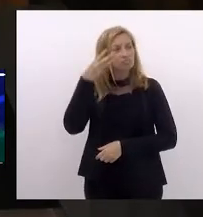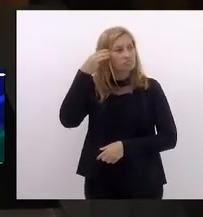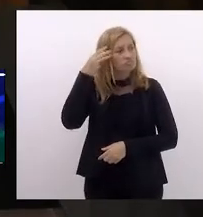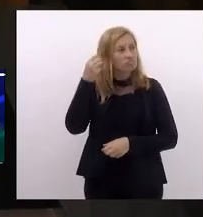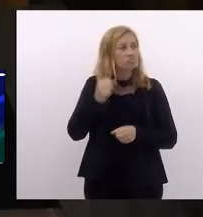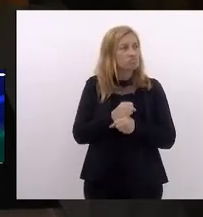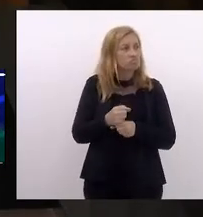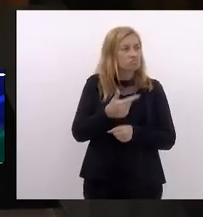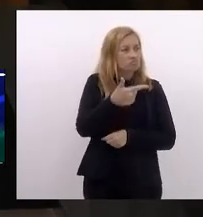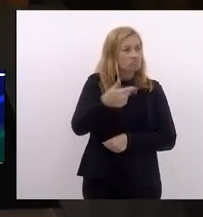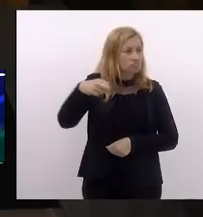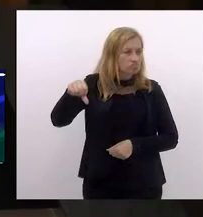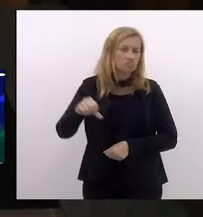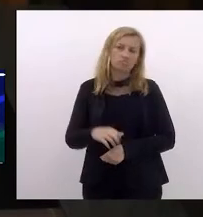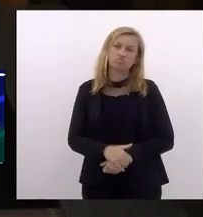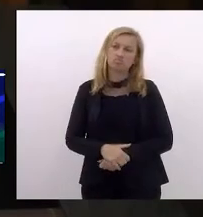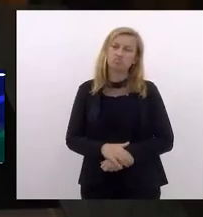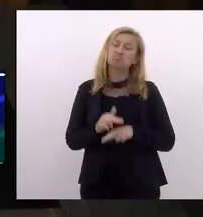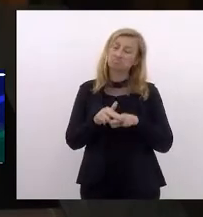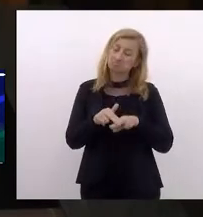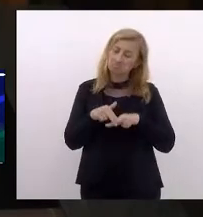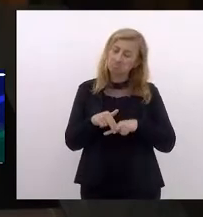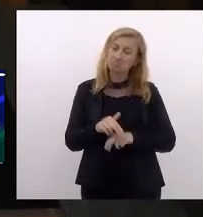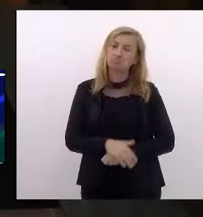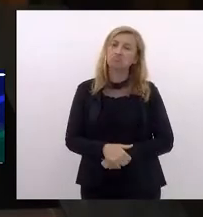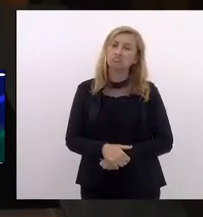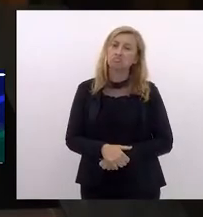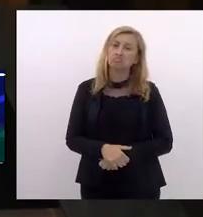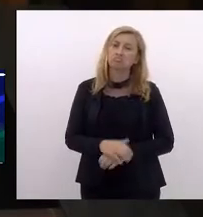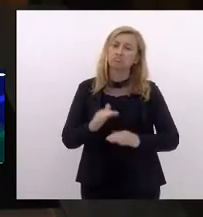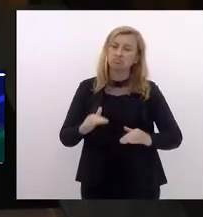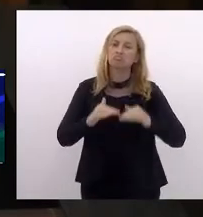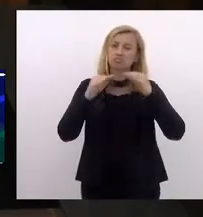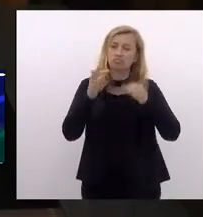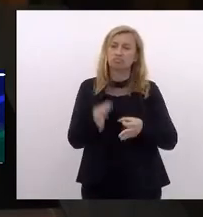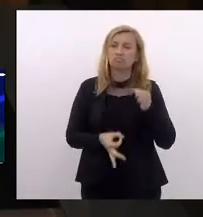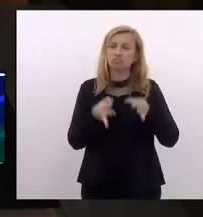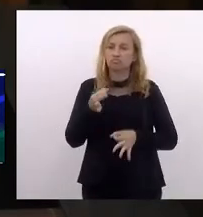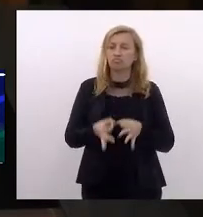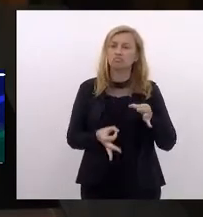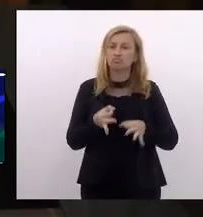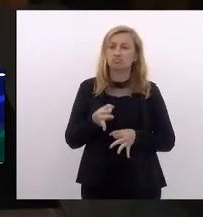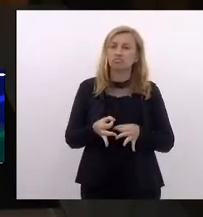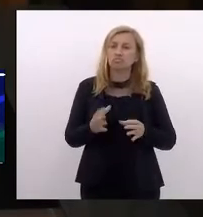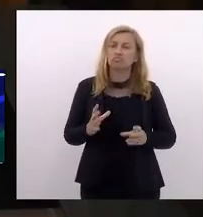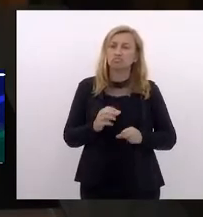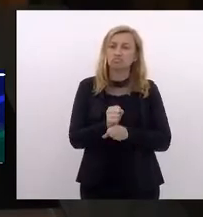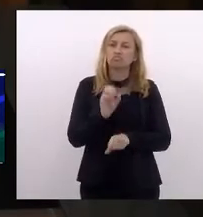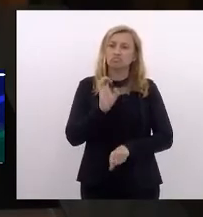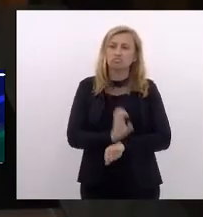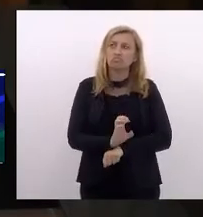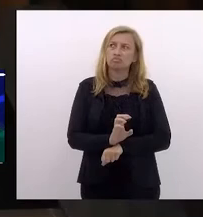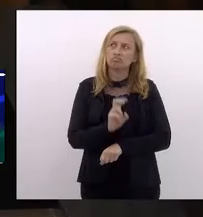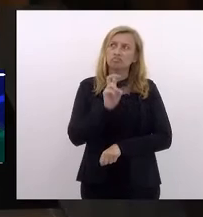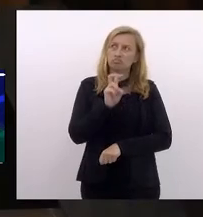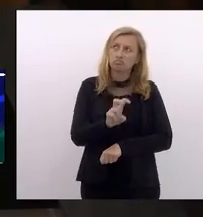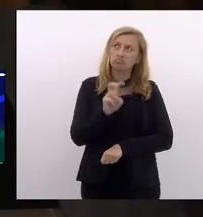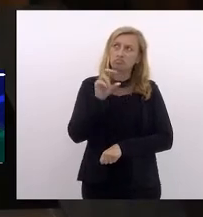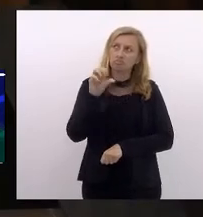ouvidos seu nome 2019 por isso o Tribunal de Contas do Estado tinha feito